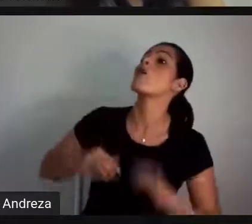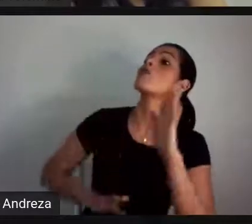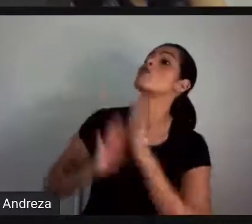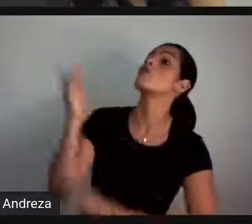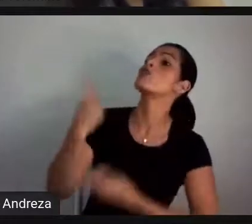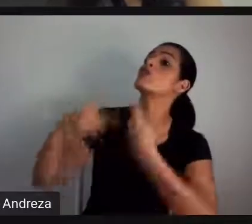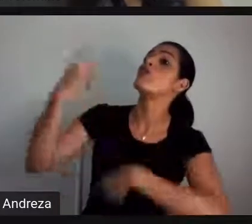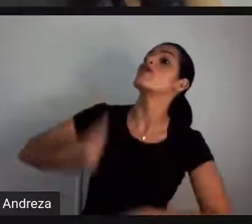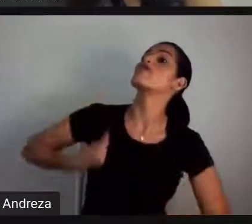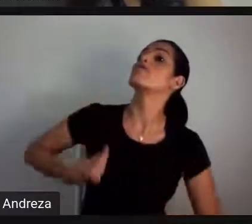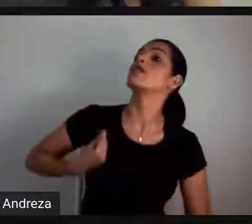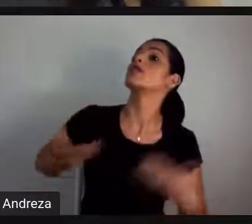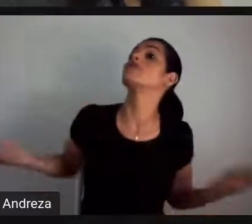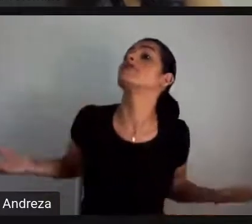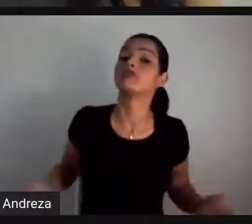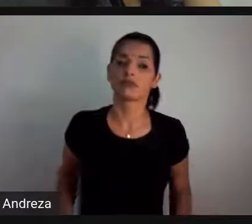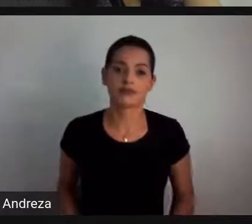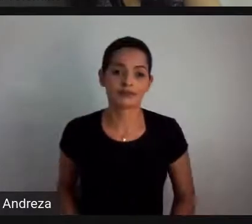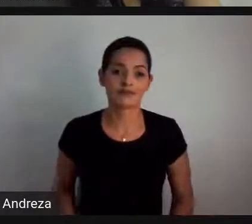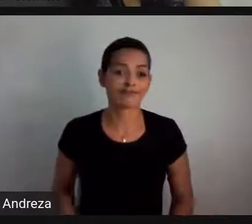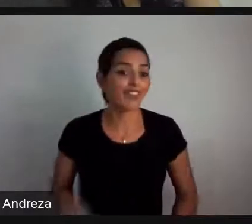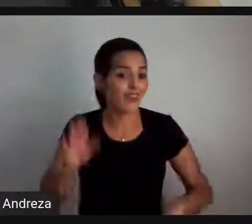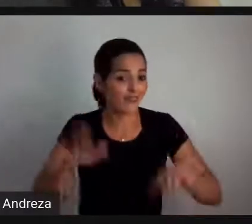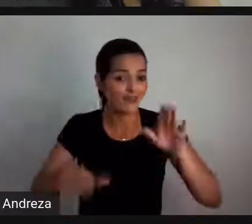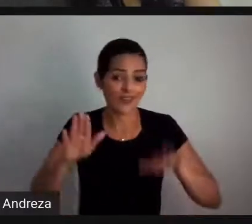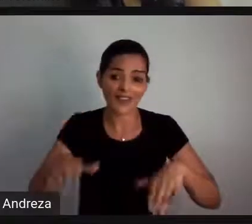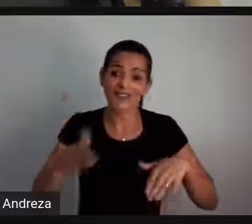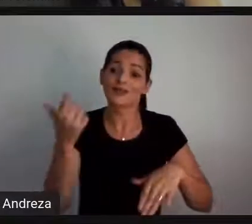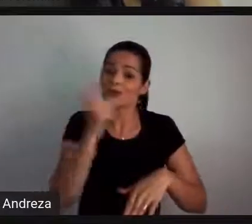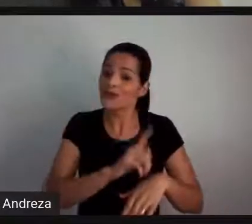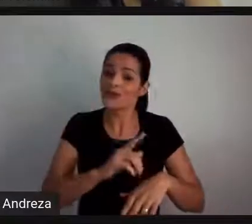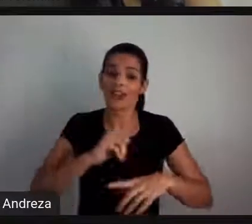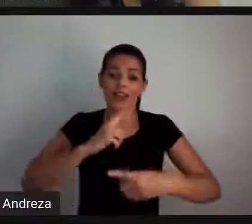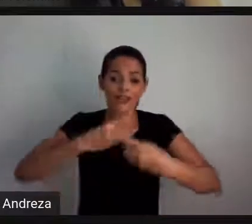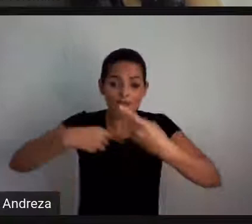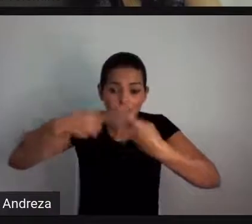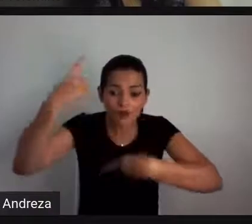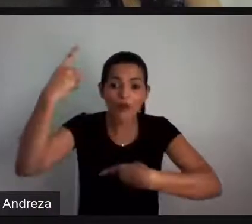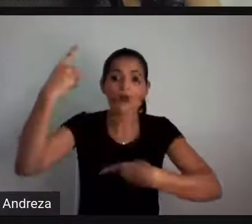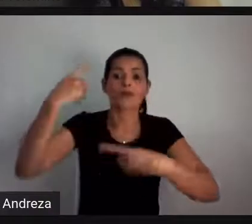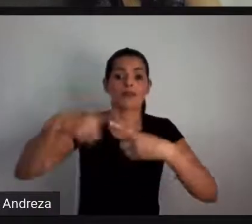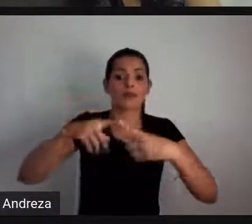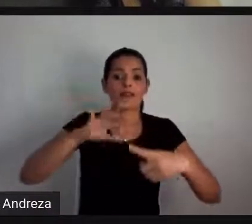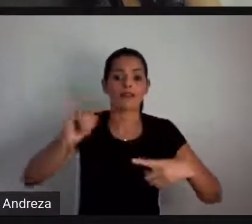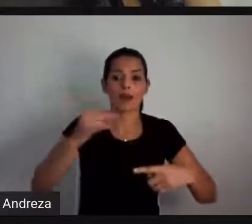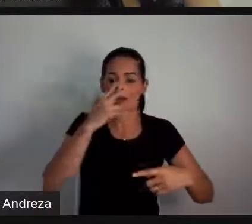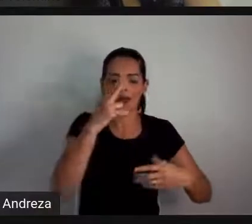gente acaba não aderindo a essas ferramentas, porque essas ferramentas vão me cercear.